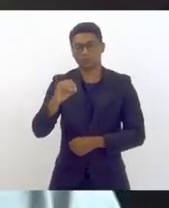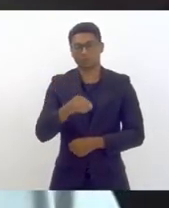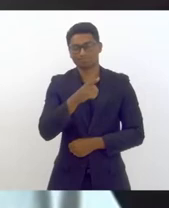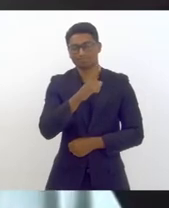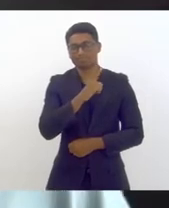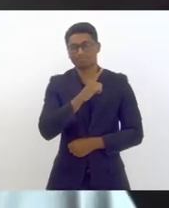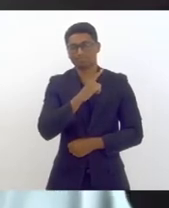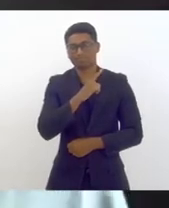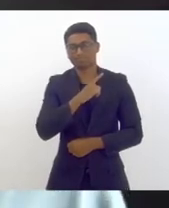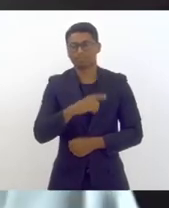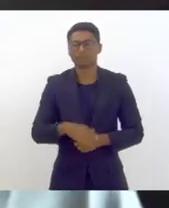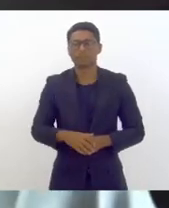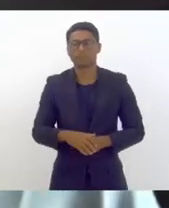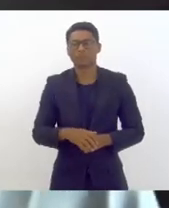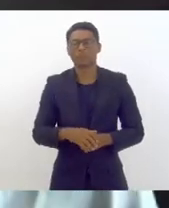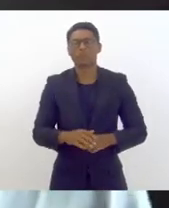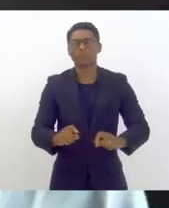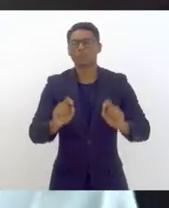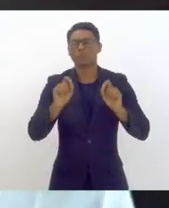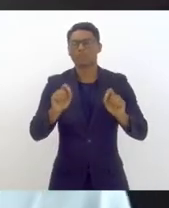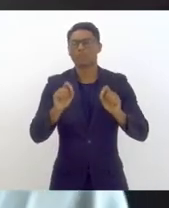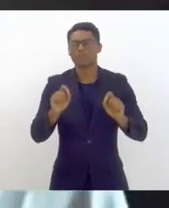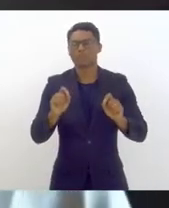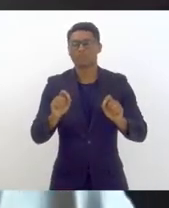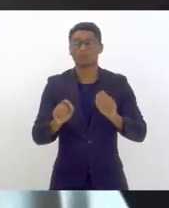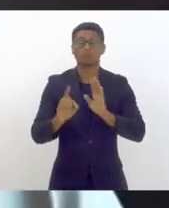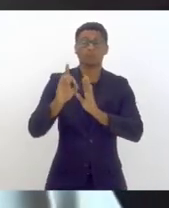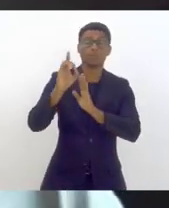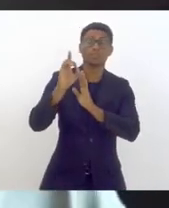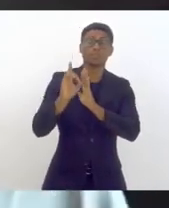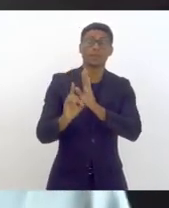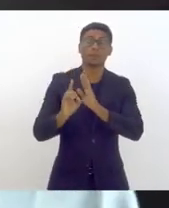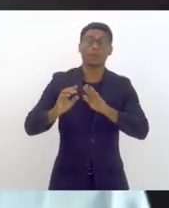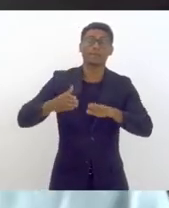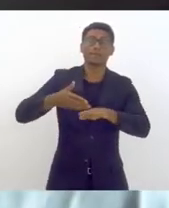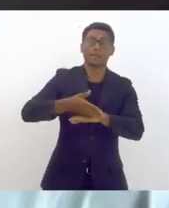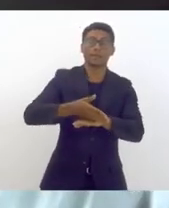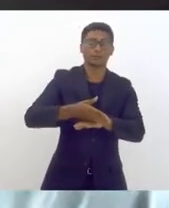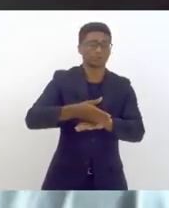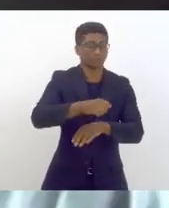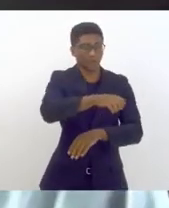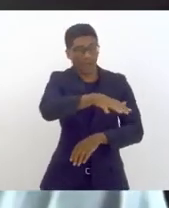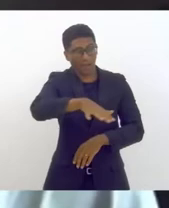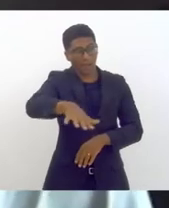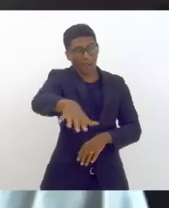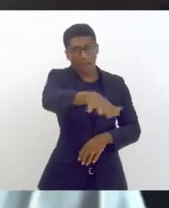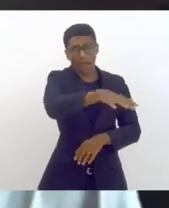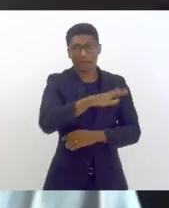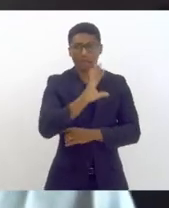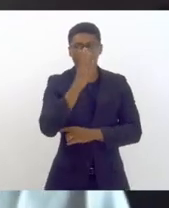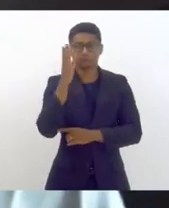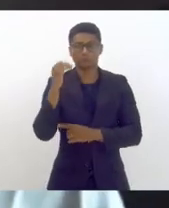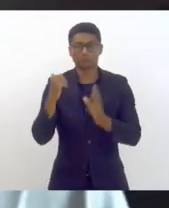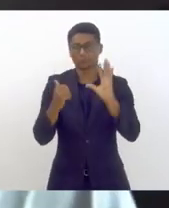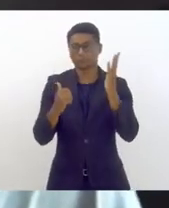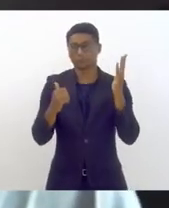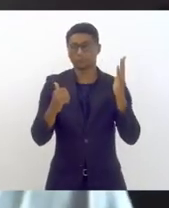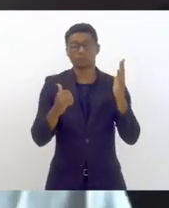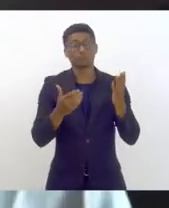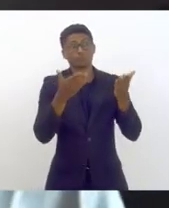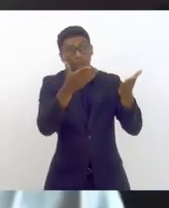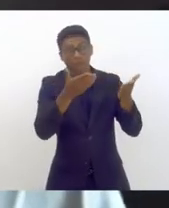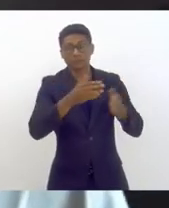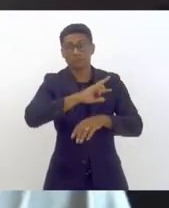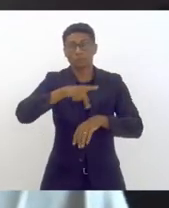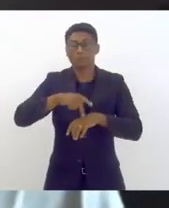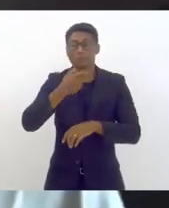ser traduzido mais ou menos como direito de acesso a áreas naturais, fruto de uma luta de décadas dos caminhantes